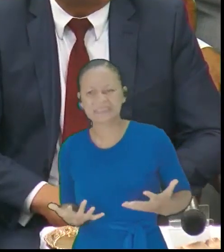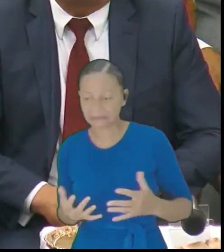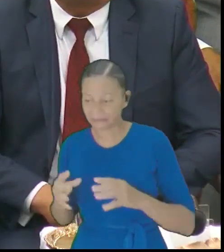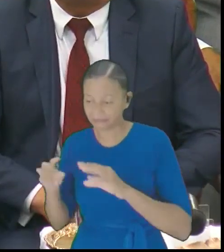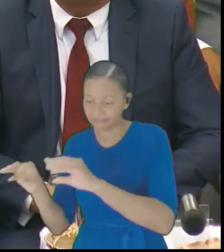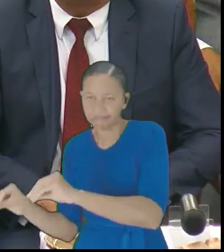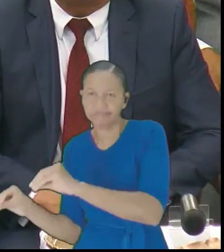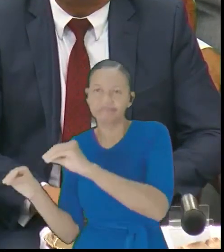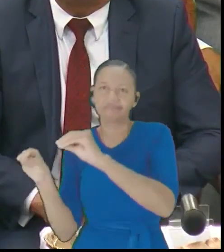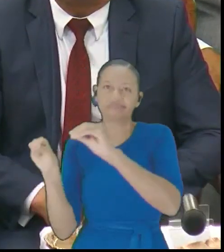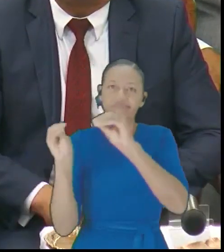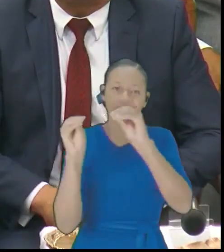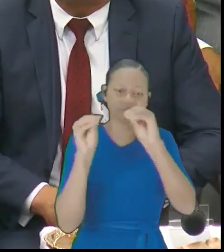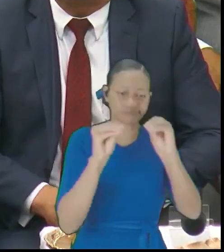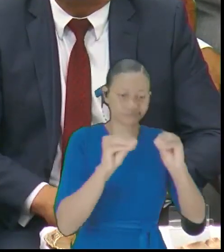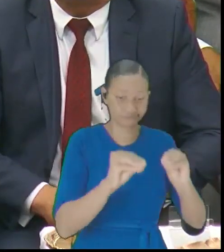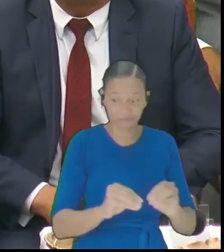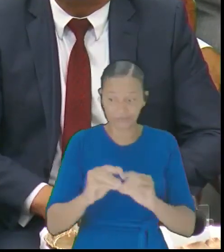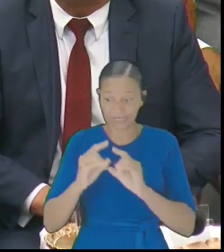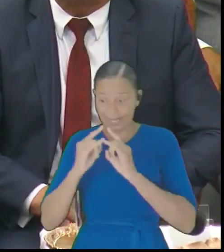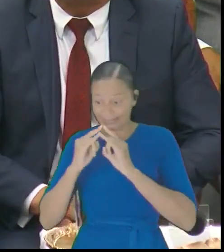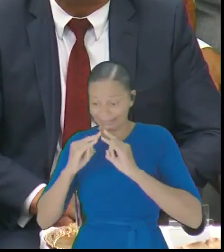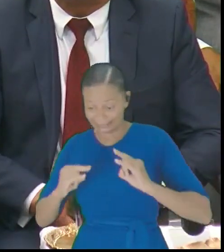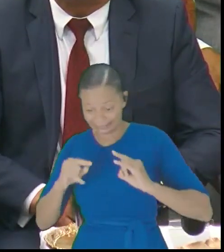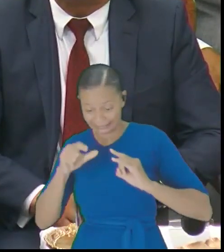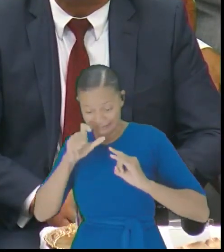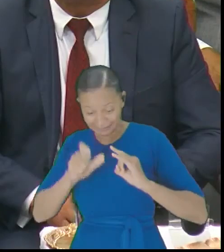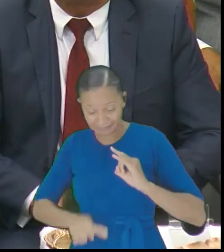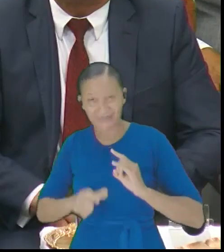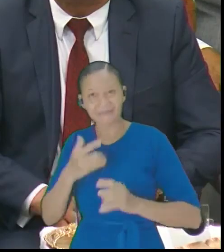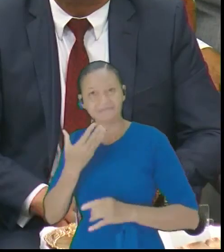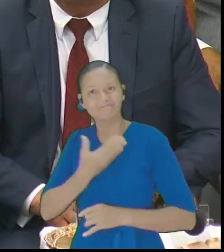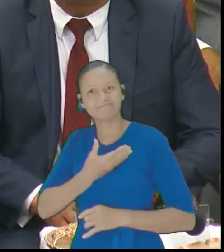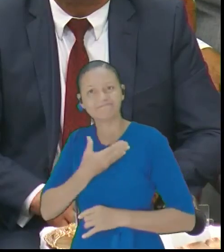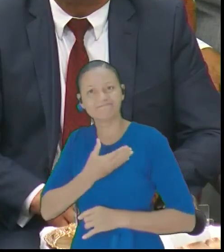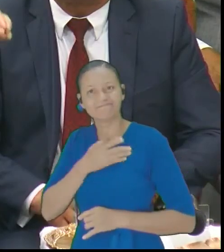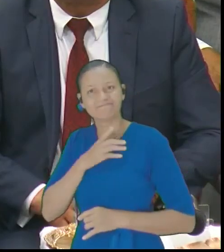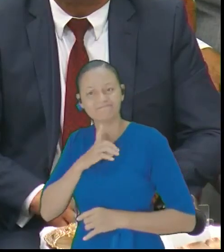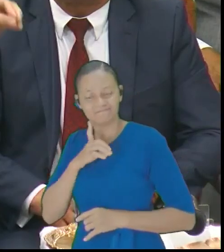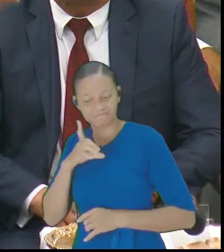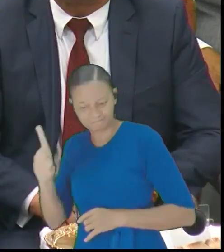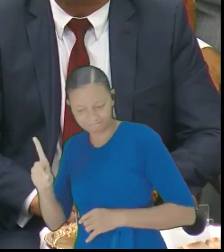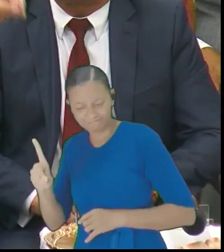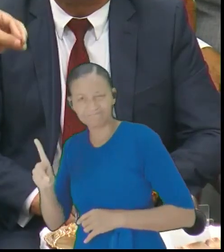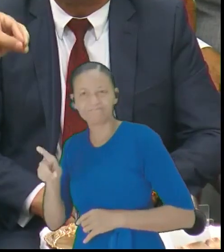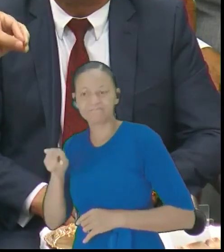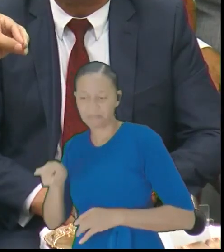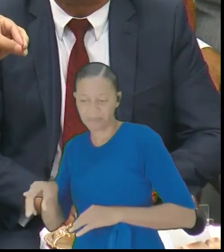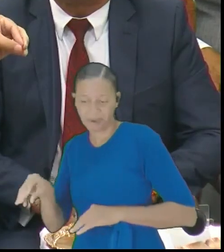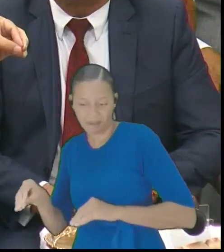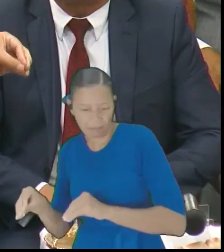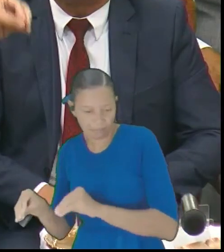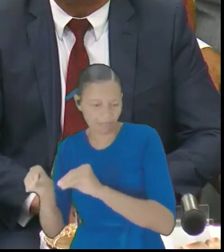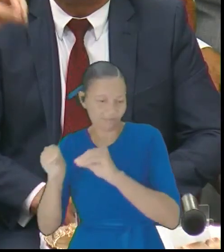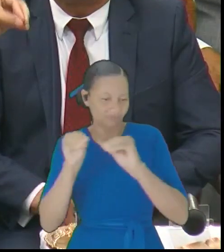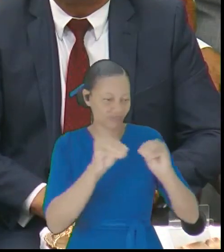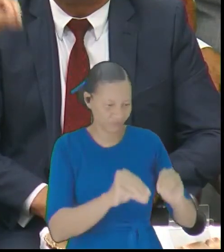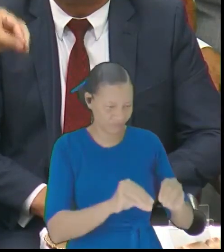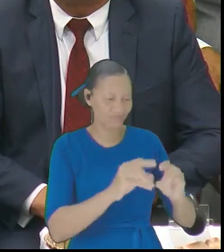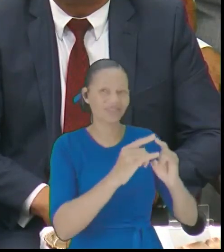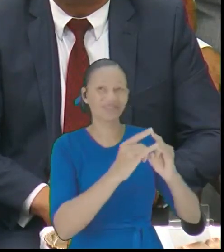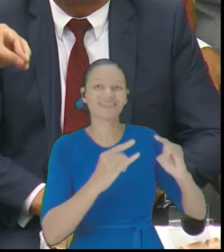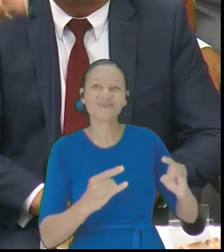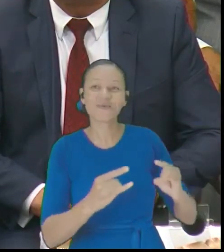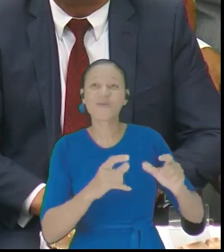muda da tenda de quem é amigo de Deus para armar a tenda dele no lugar